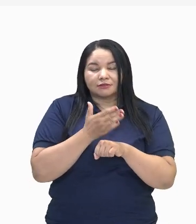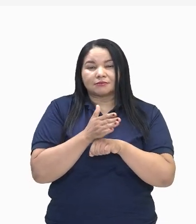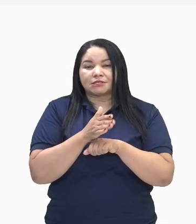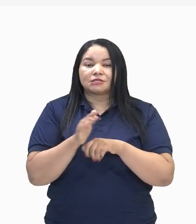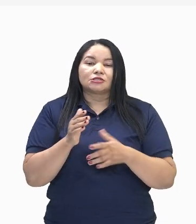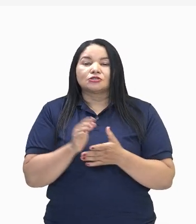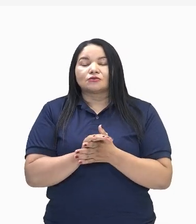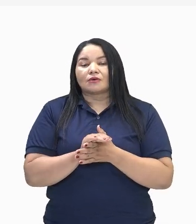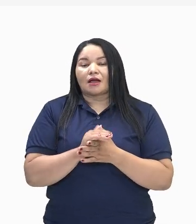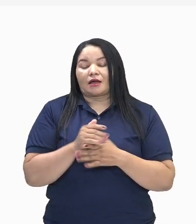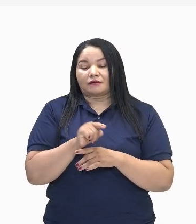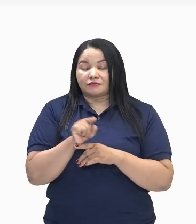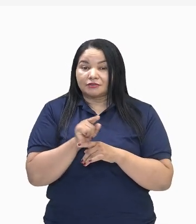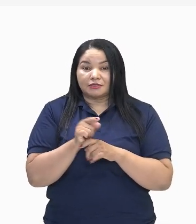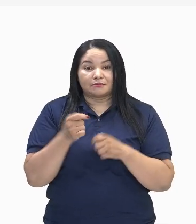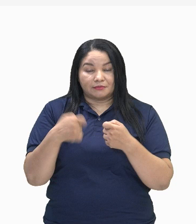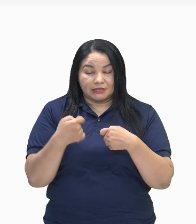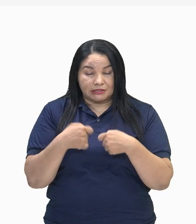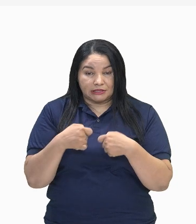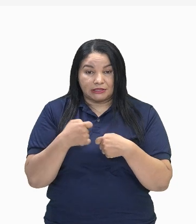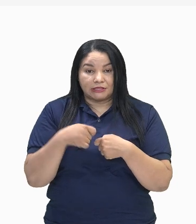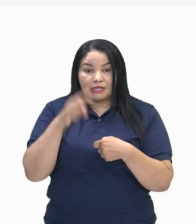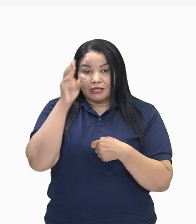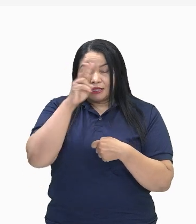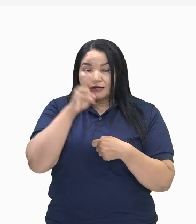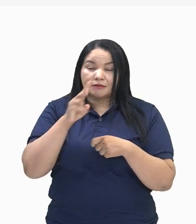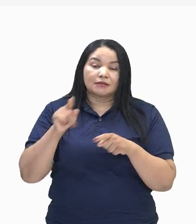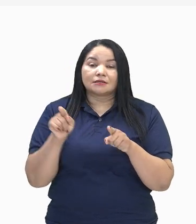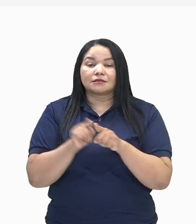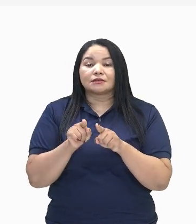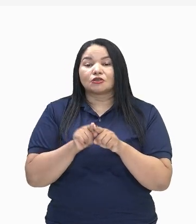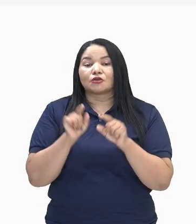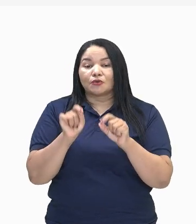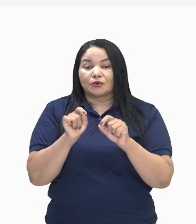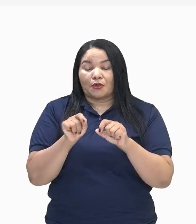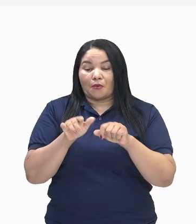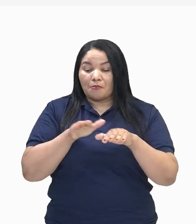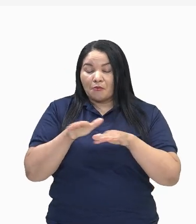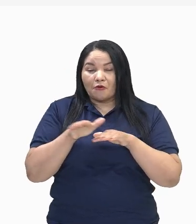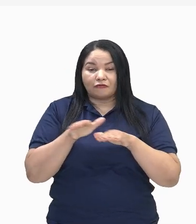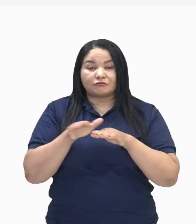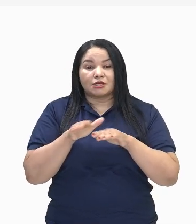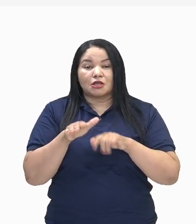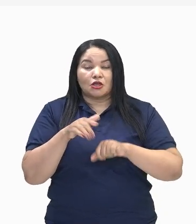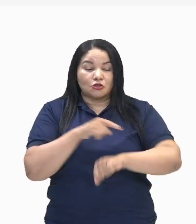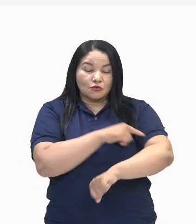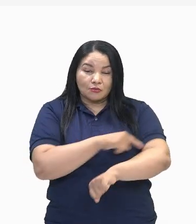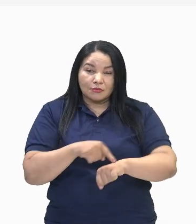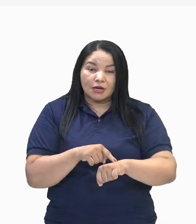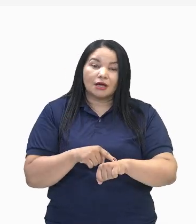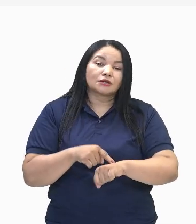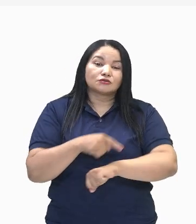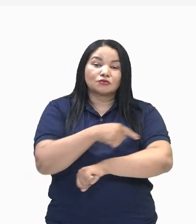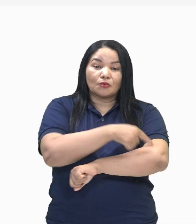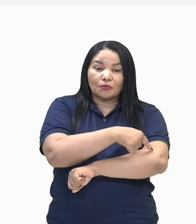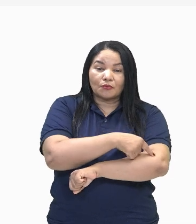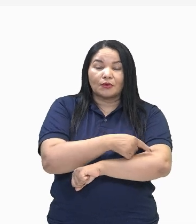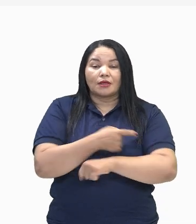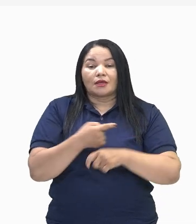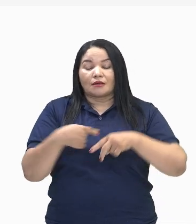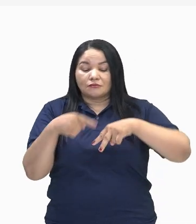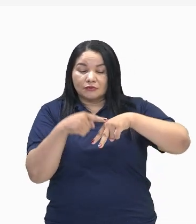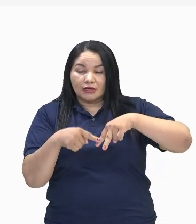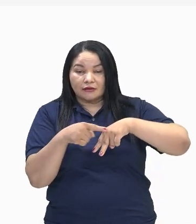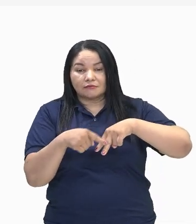você vai fazer, você precisa lembrar aí do movimento do braço, do cotovelo, da perna, de como colocar o